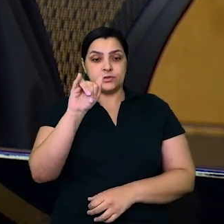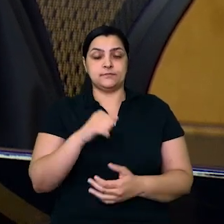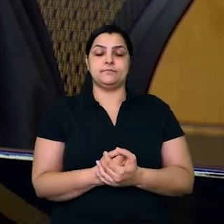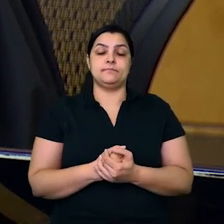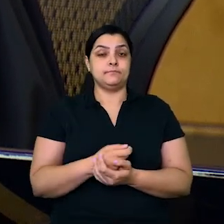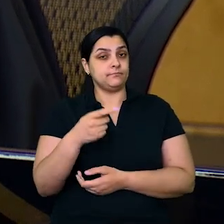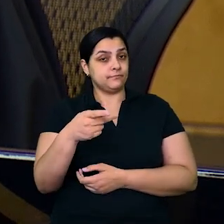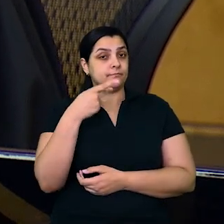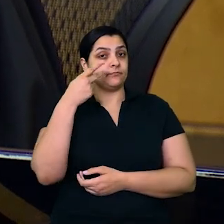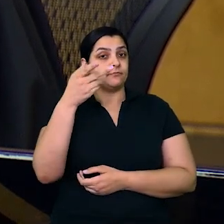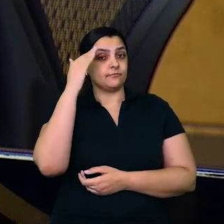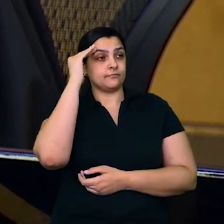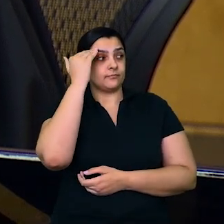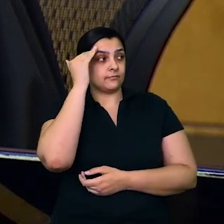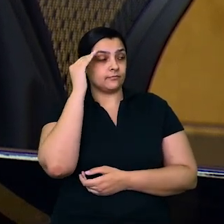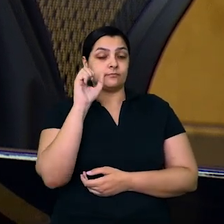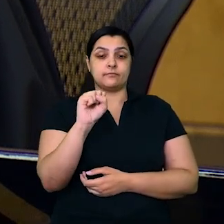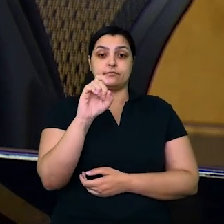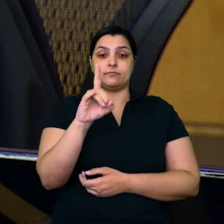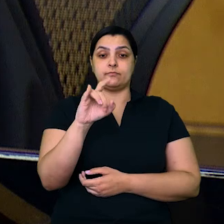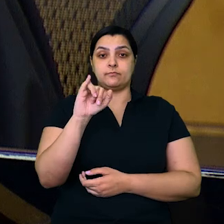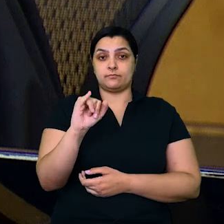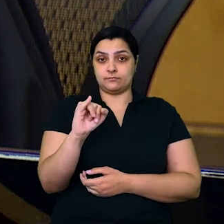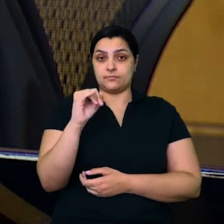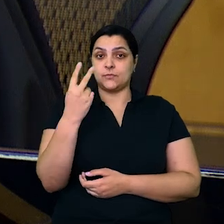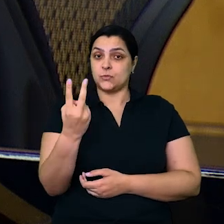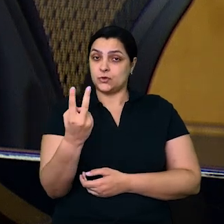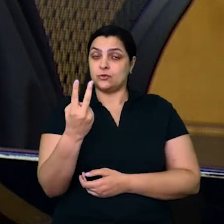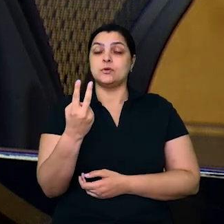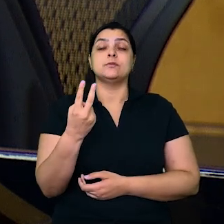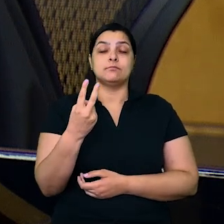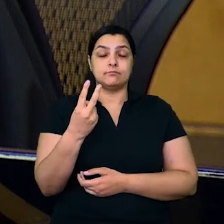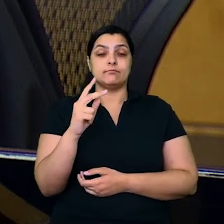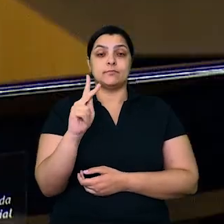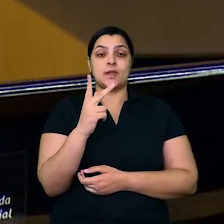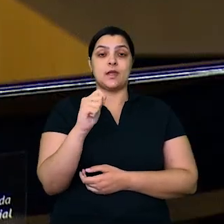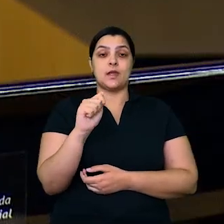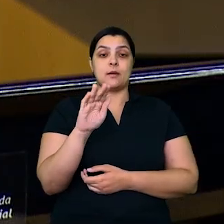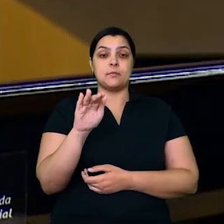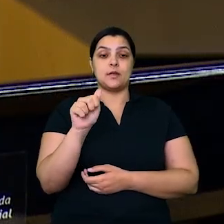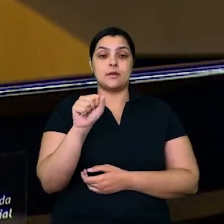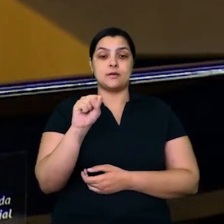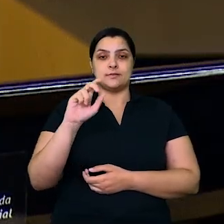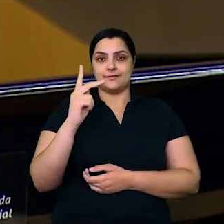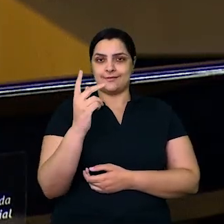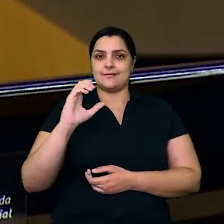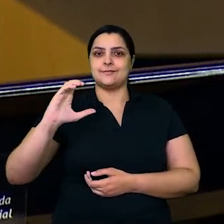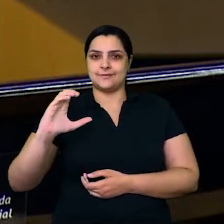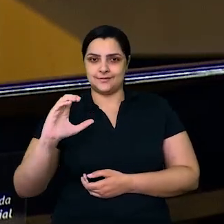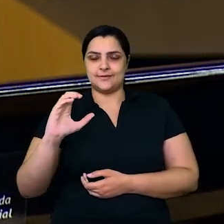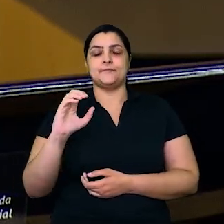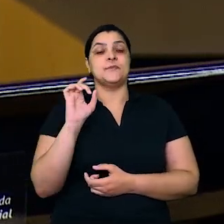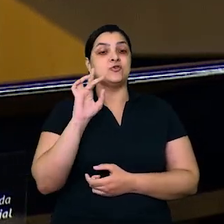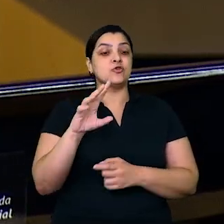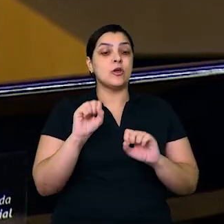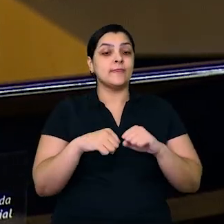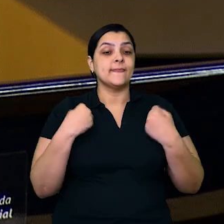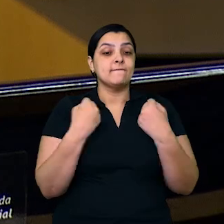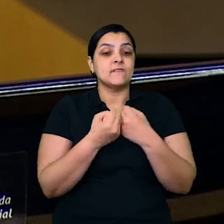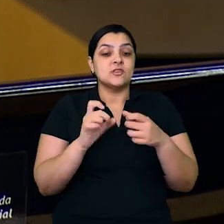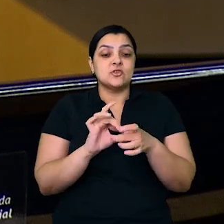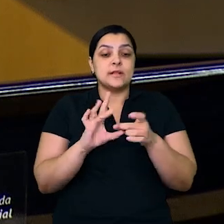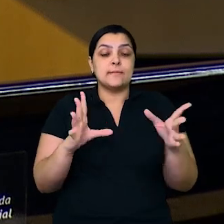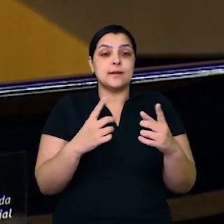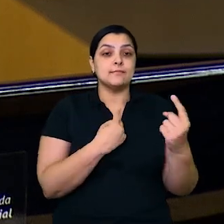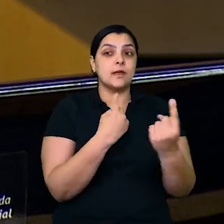magistrado considerou o entendimento da SDI 2 no sentido de que o habeas corpus só é cabível para defender a liberdade